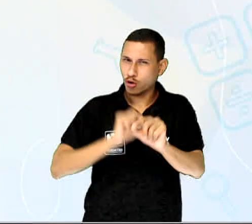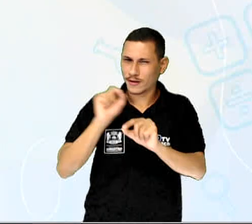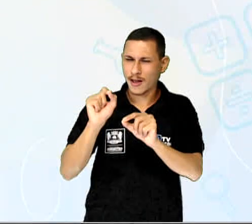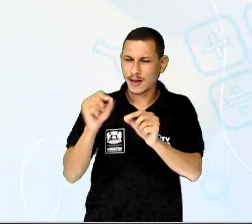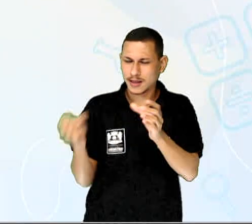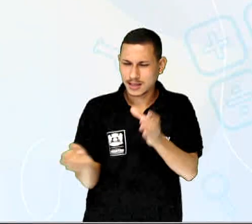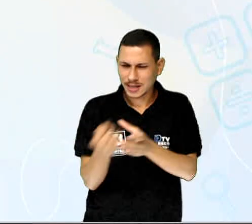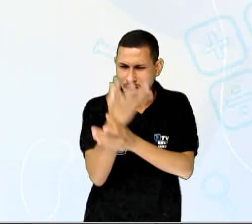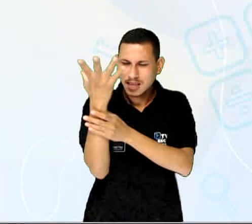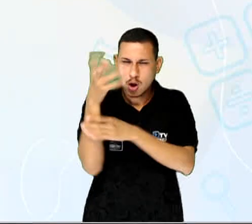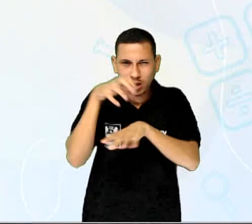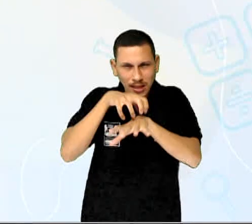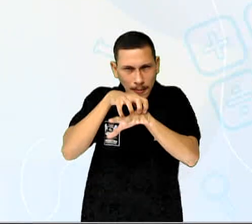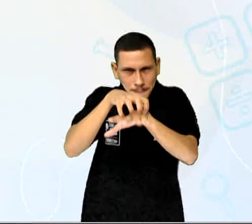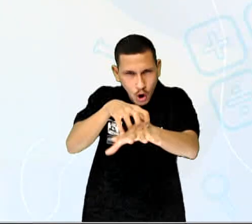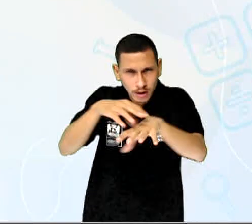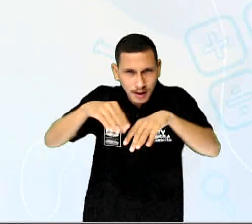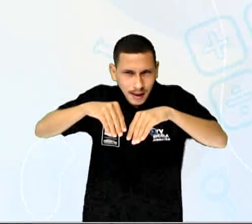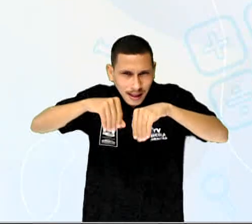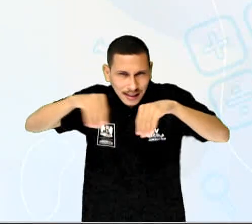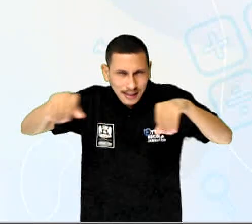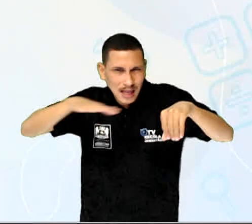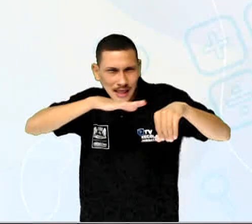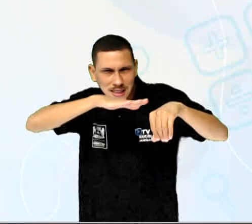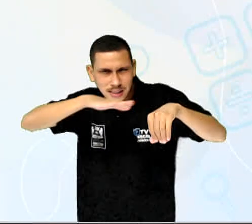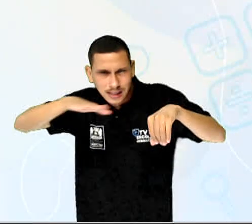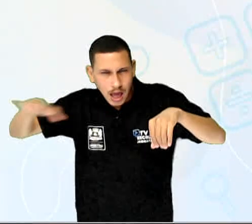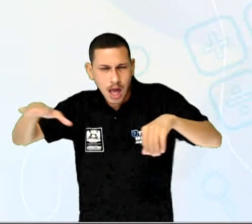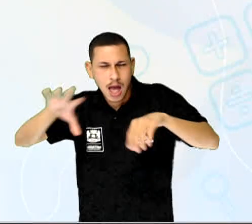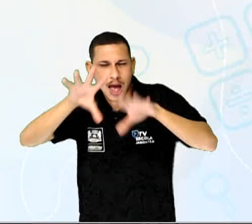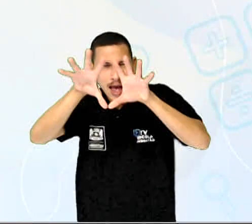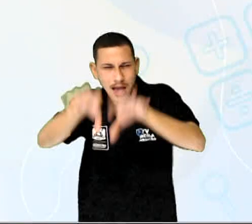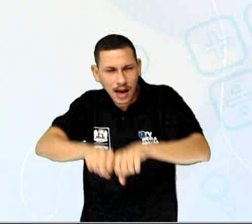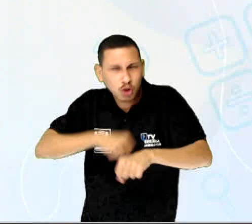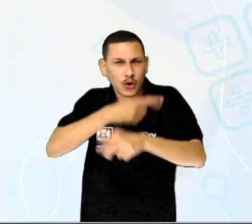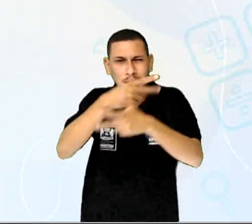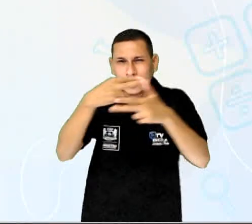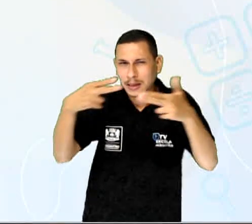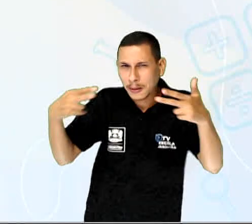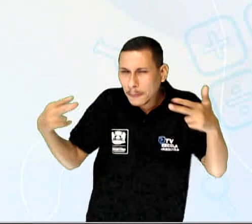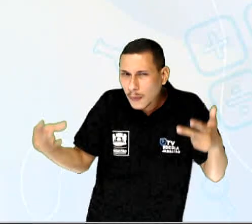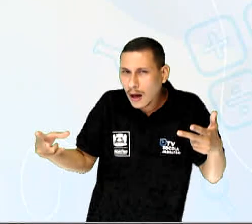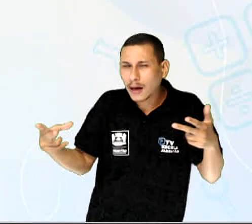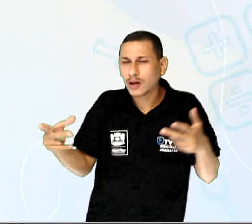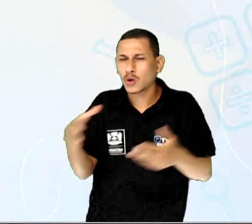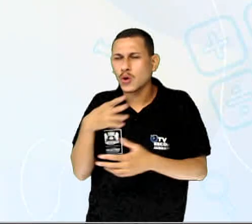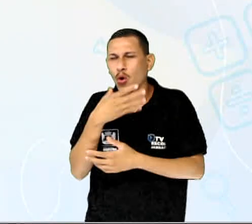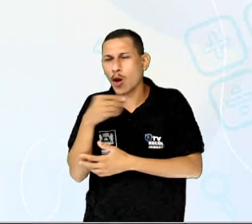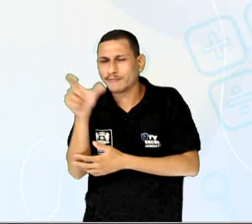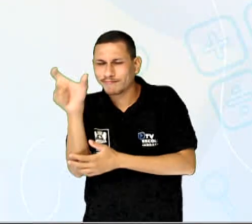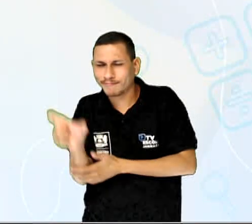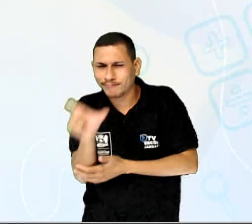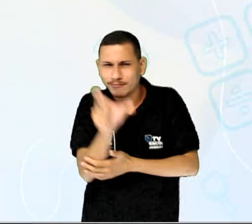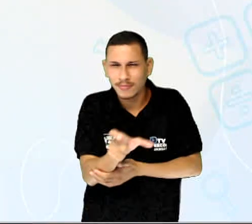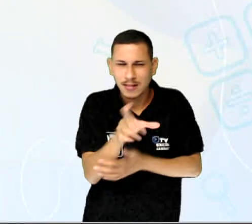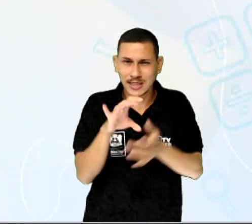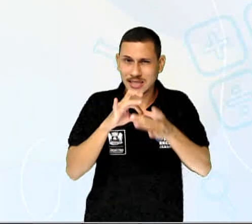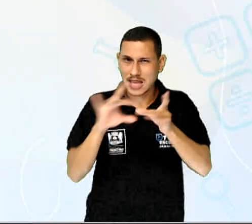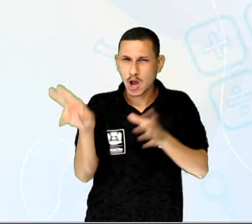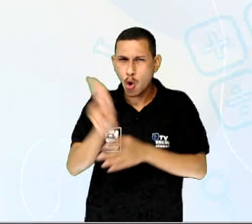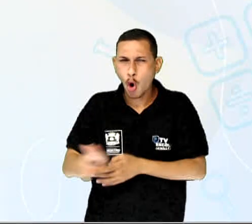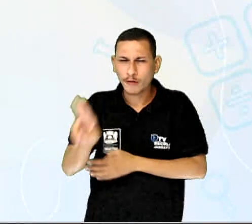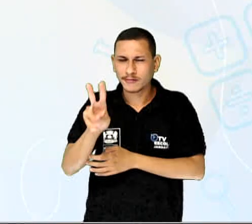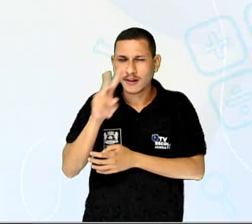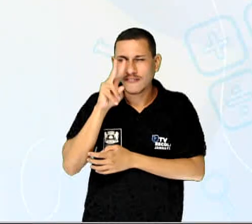transportes terrestres puxado por animais, entre outros. Então, o homem deixou de usar somente a força dele. A partir